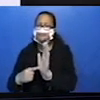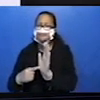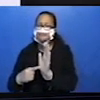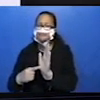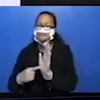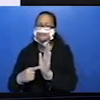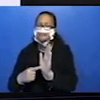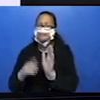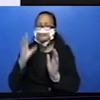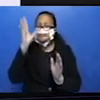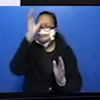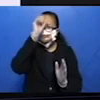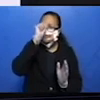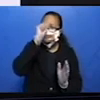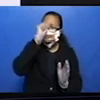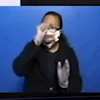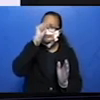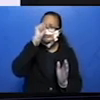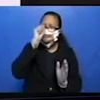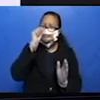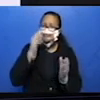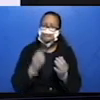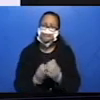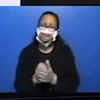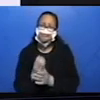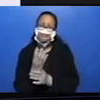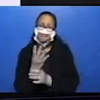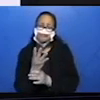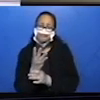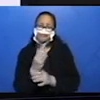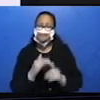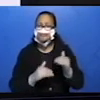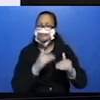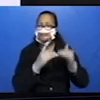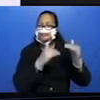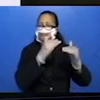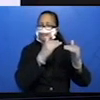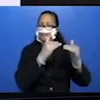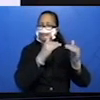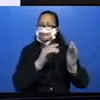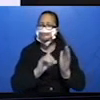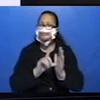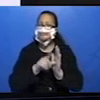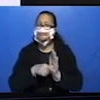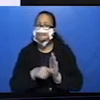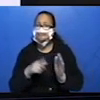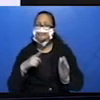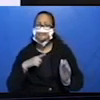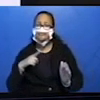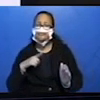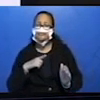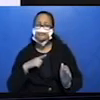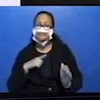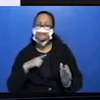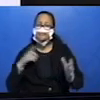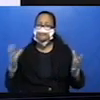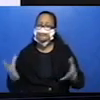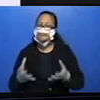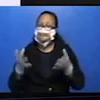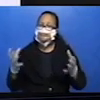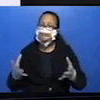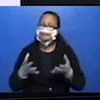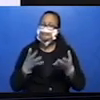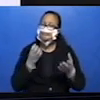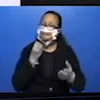aprender a plantar, a cultivar, fazer desenvolver, para depois nós termos uma hortaliça